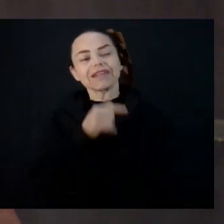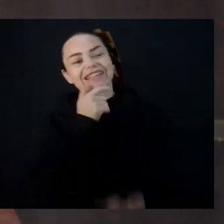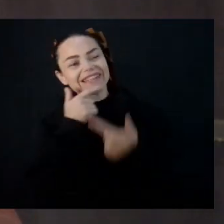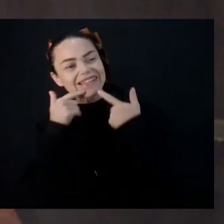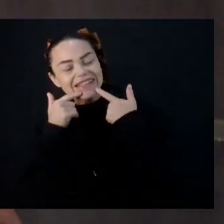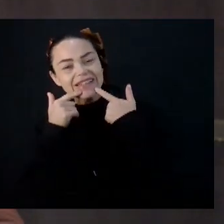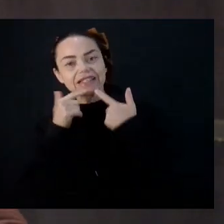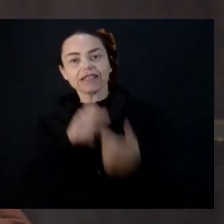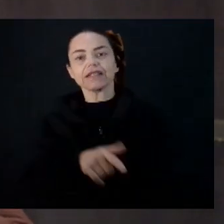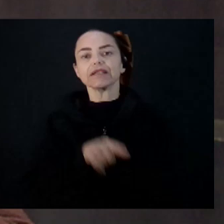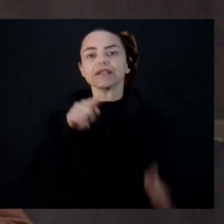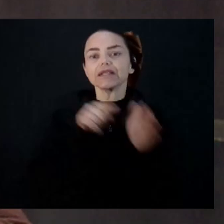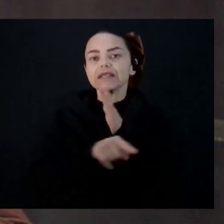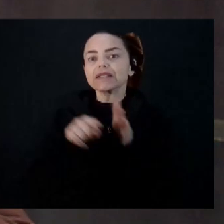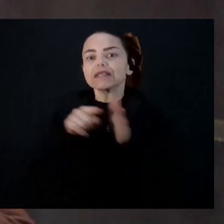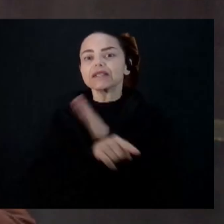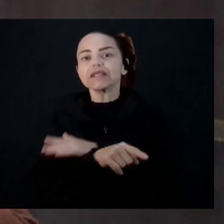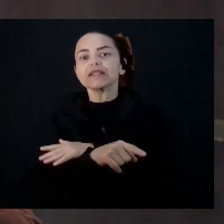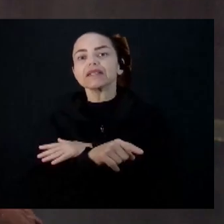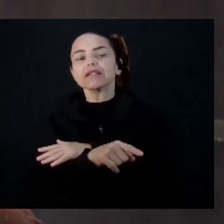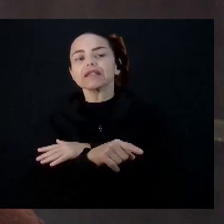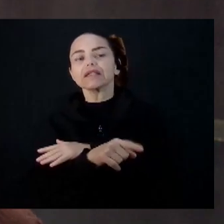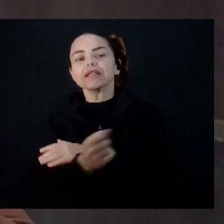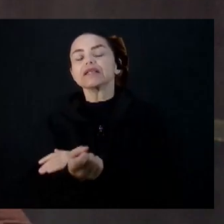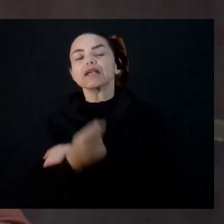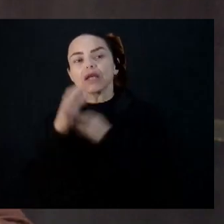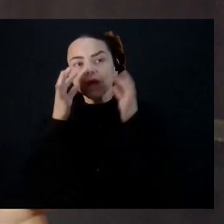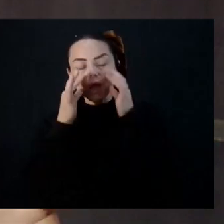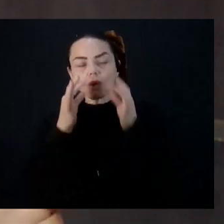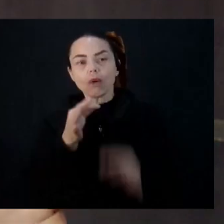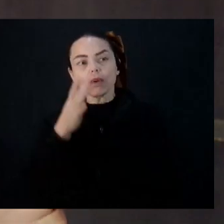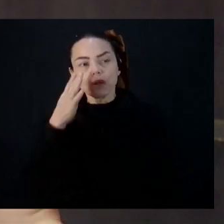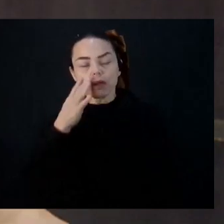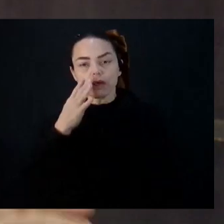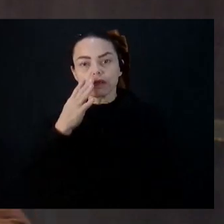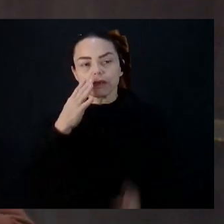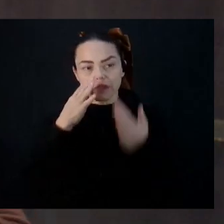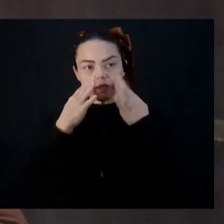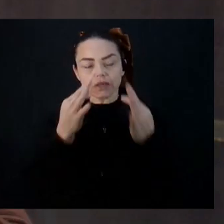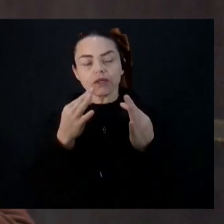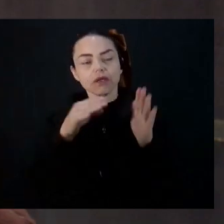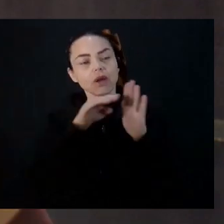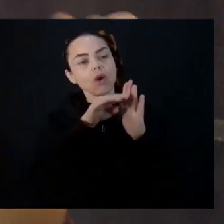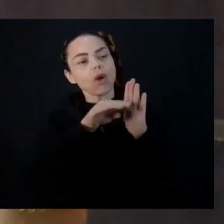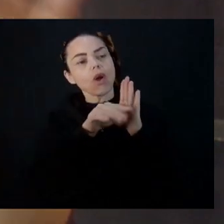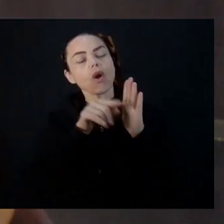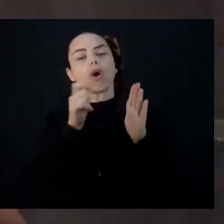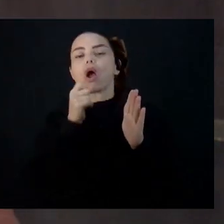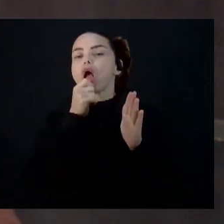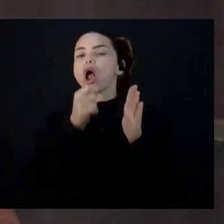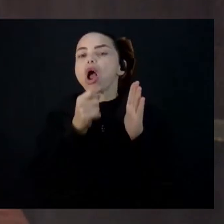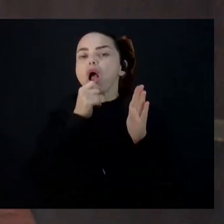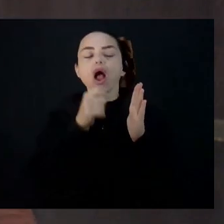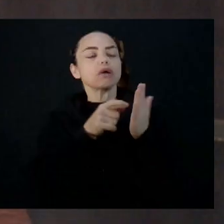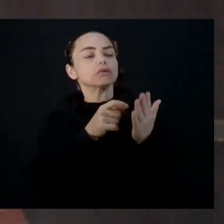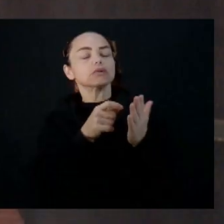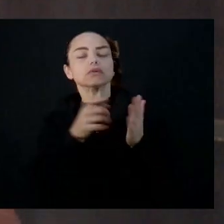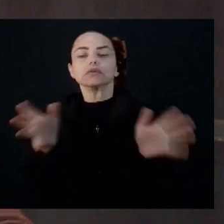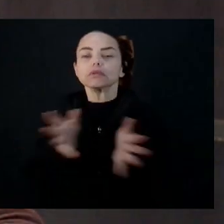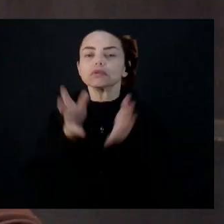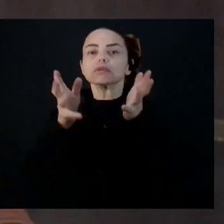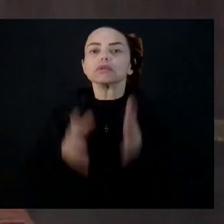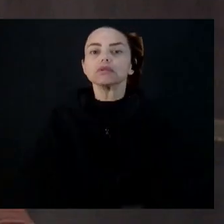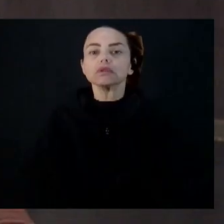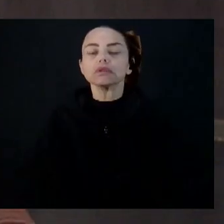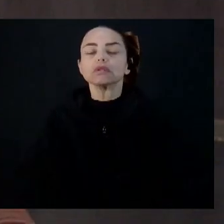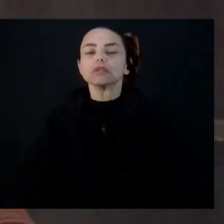faz perguntas que você... É como se fosse um roteiro de entrevista, né? Que você incentiva a criança realmente a falar,